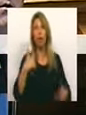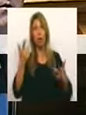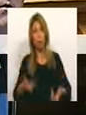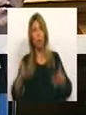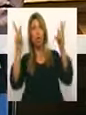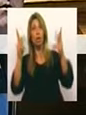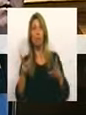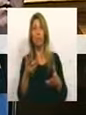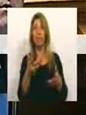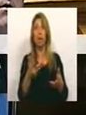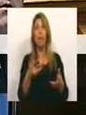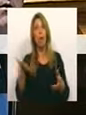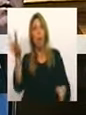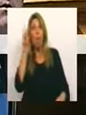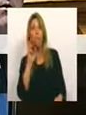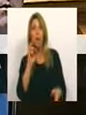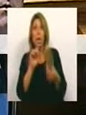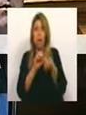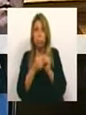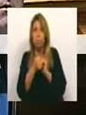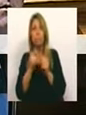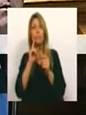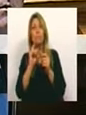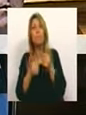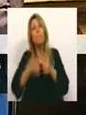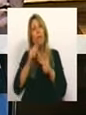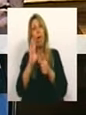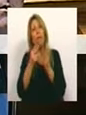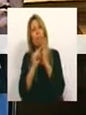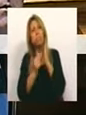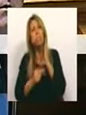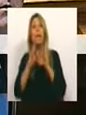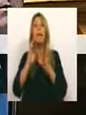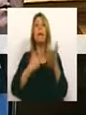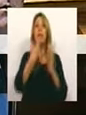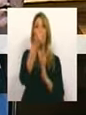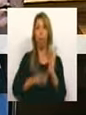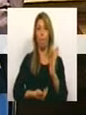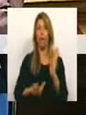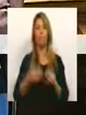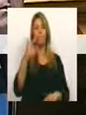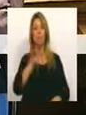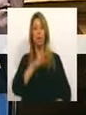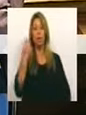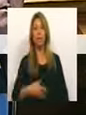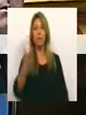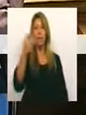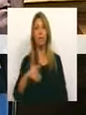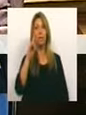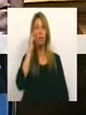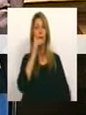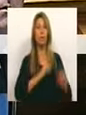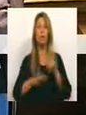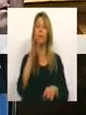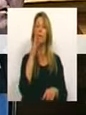disponibilizando-se para ouvir e para melhorar os diplomas. E, Senhor Presidente, Senhoras e Senhores Deputados, e